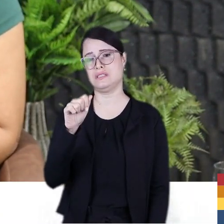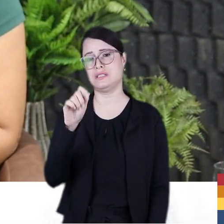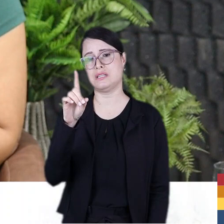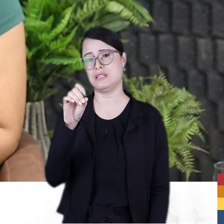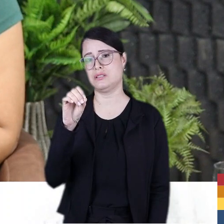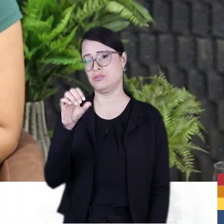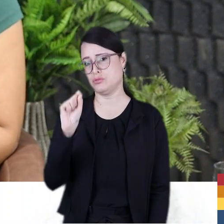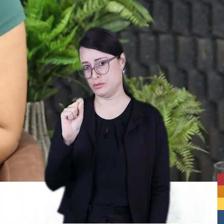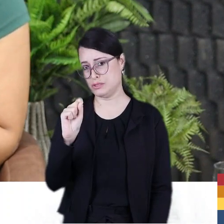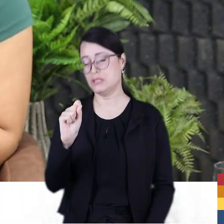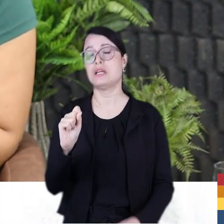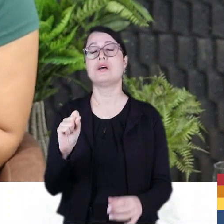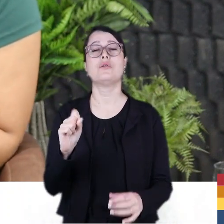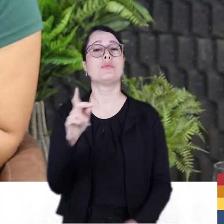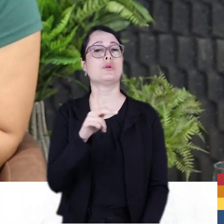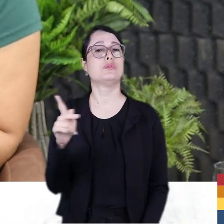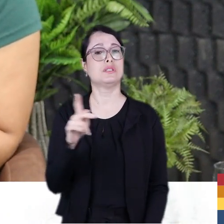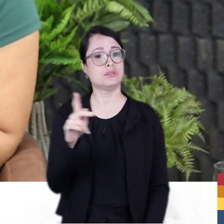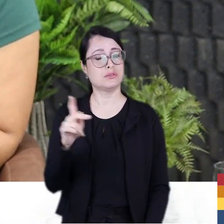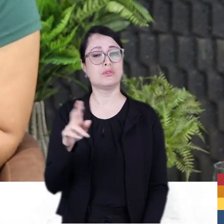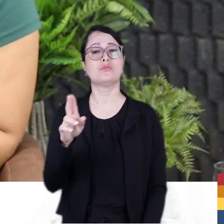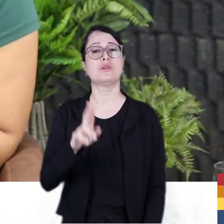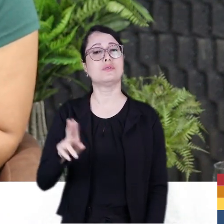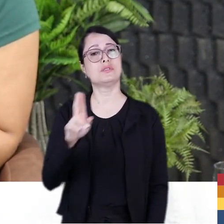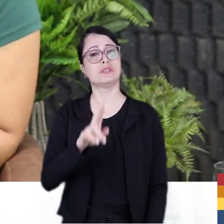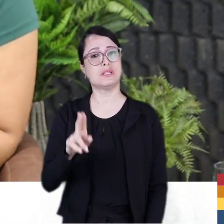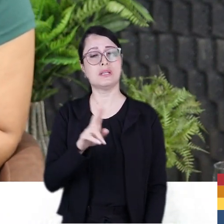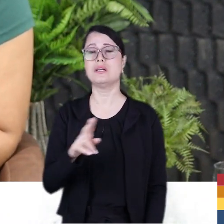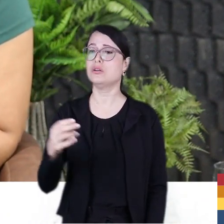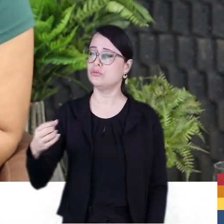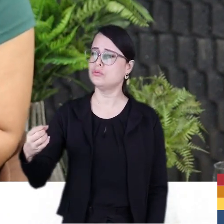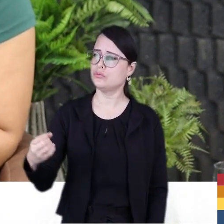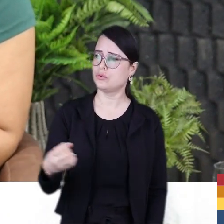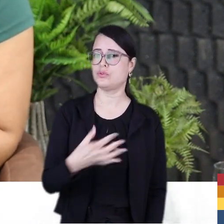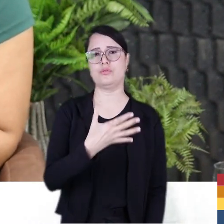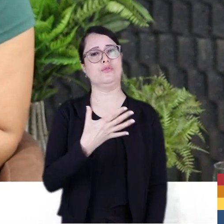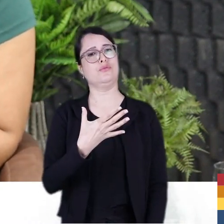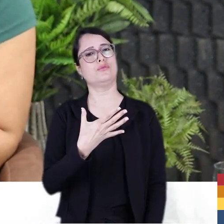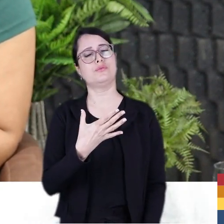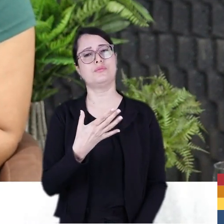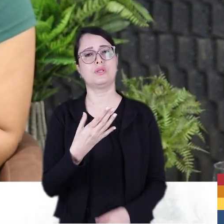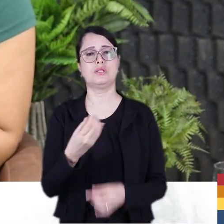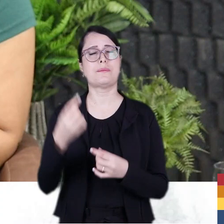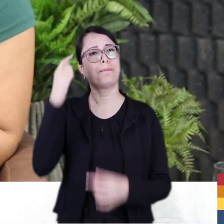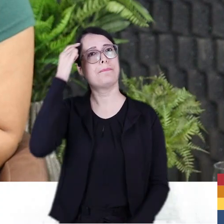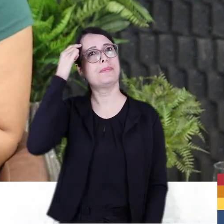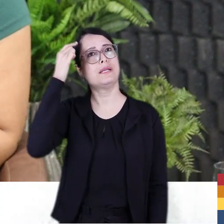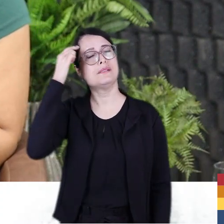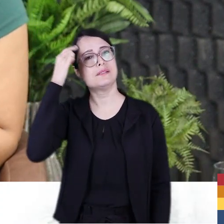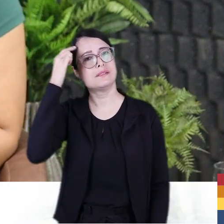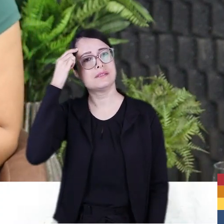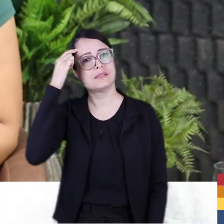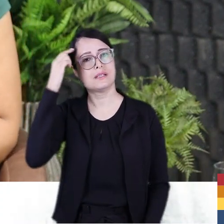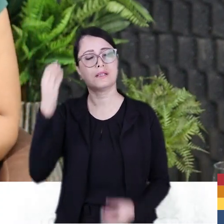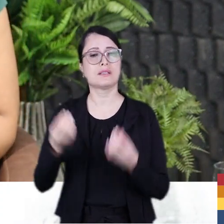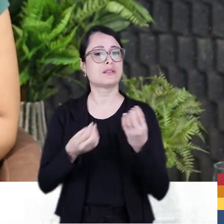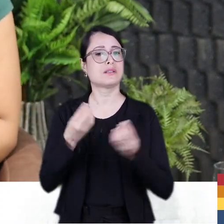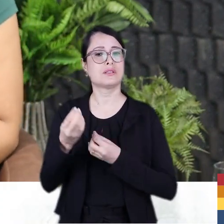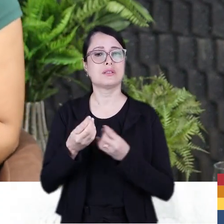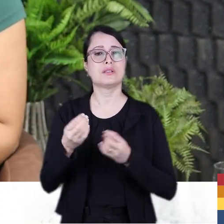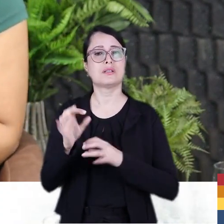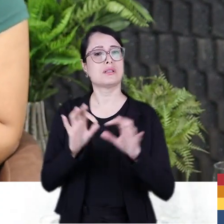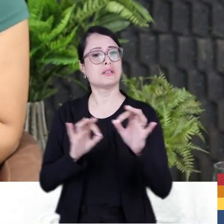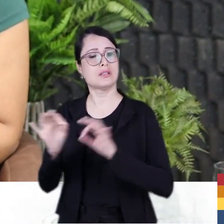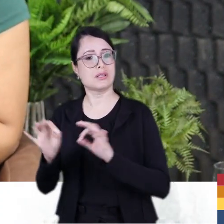poderá trabalhar, não só em formação geral básica, mas dentro dos itinerários, né, que tem que ter, tem